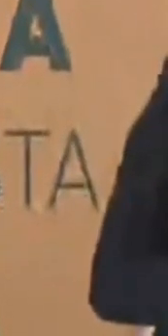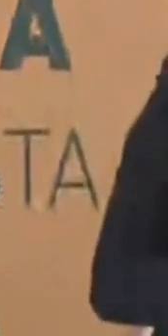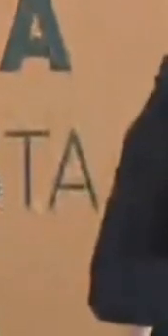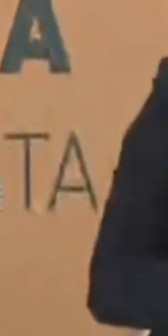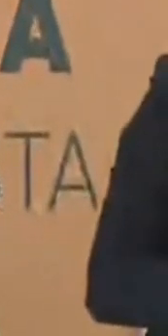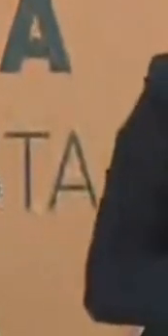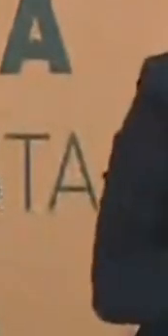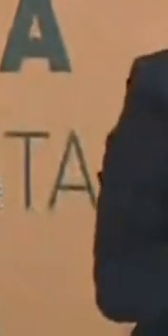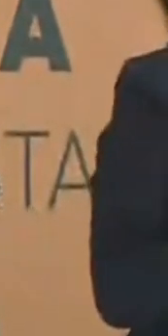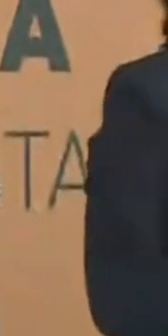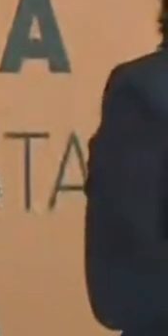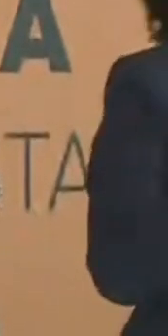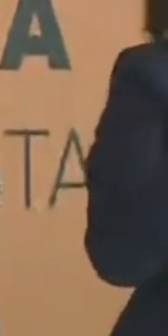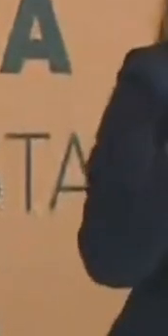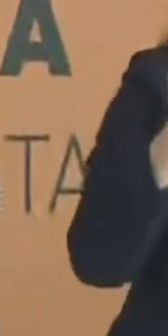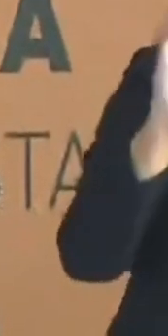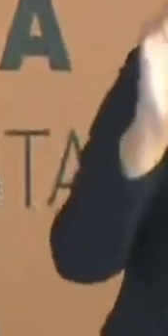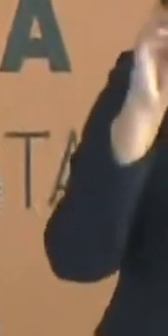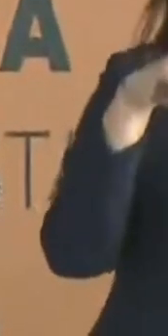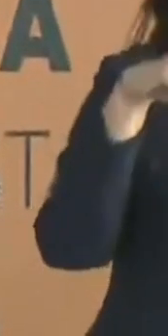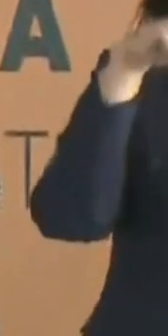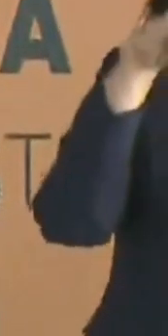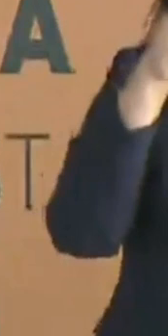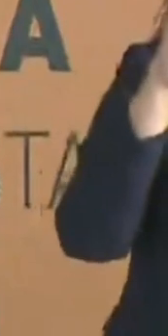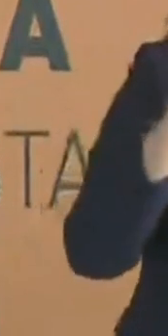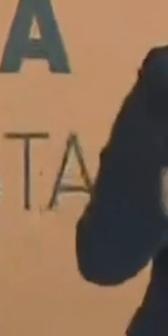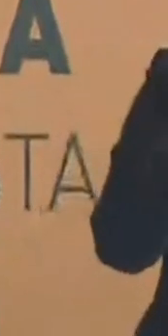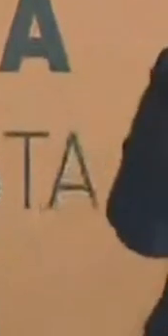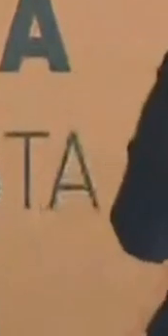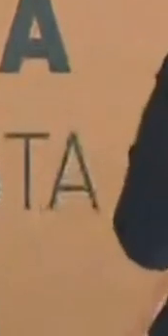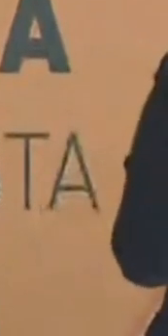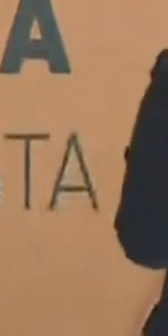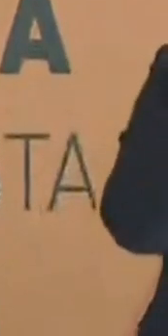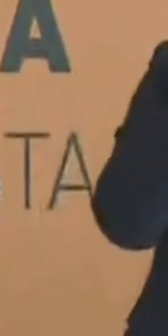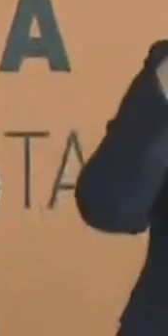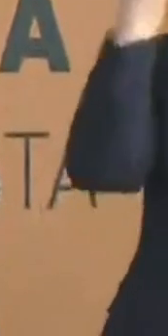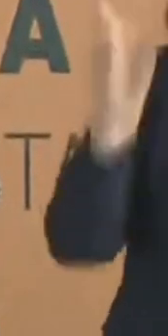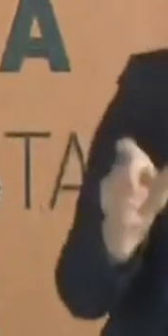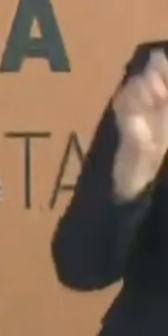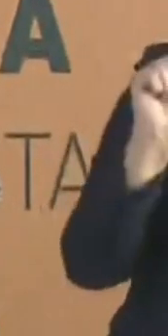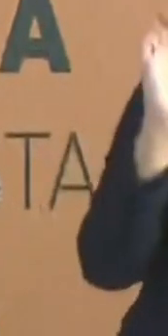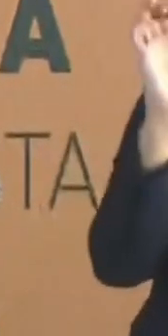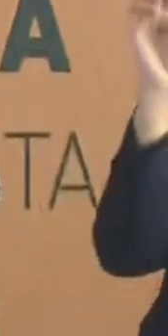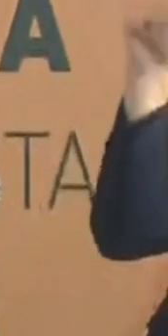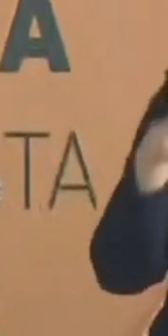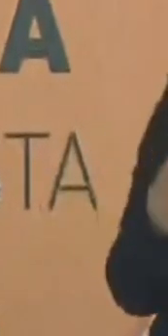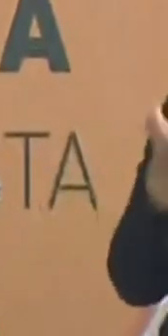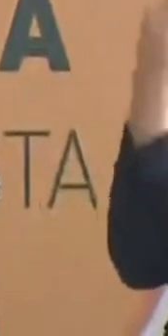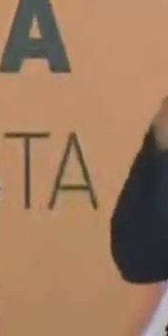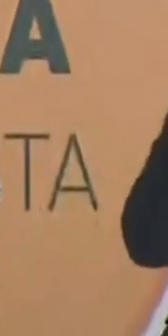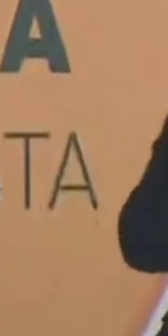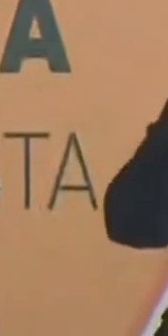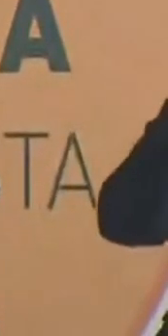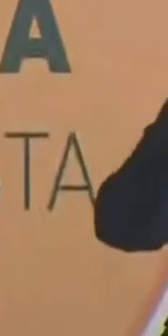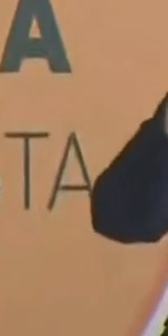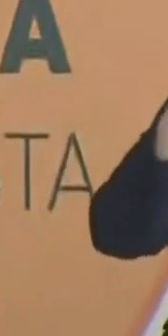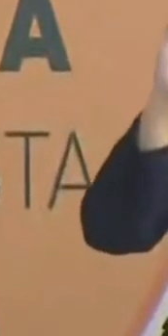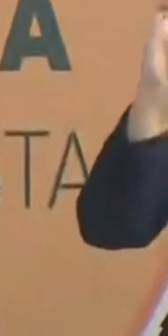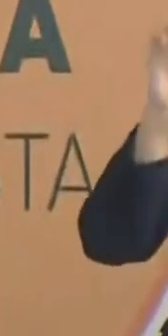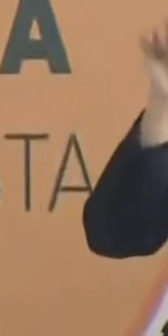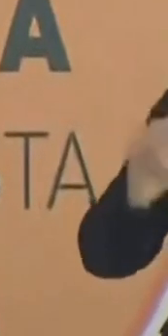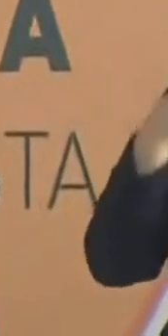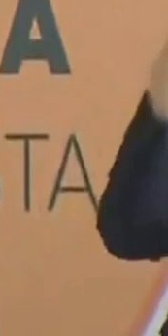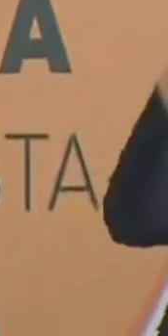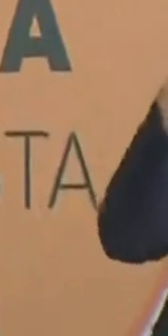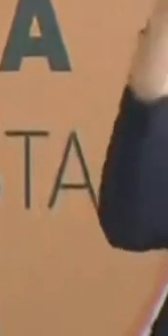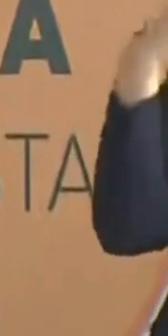Prezado ACM Neto, eu conheci o velho ACM no final dos anos 80, quando era